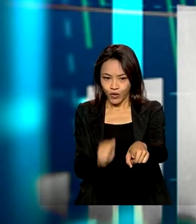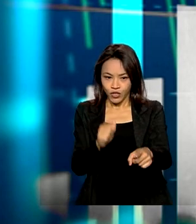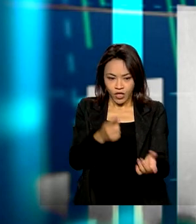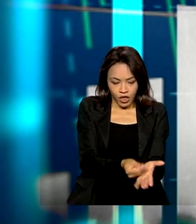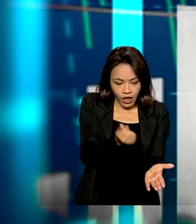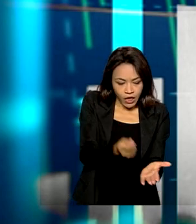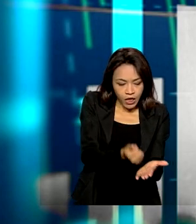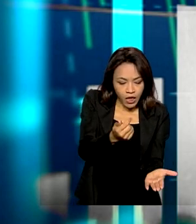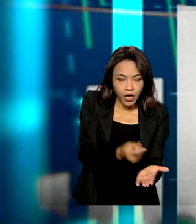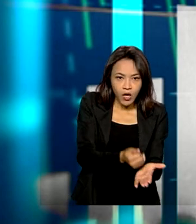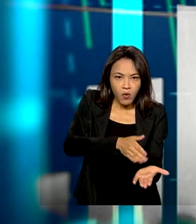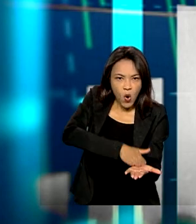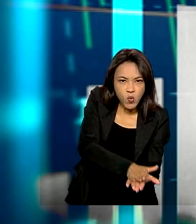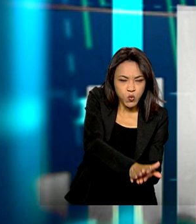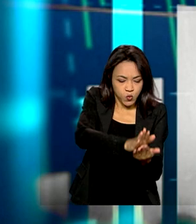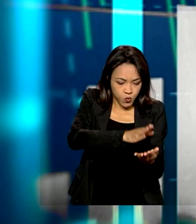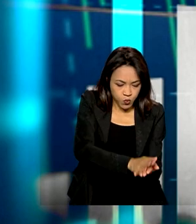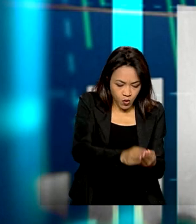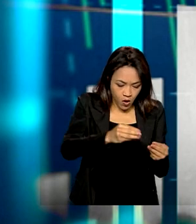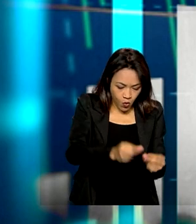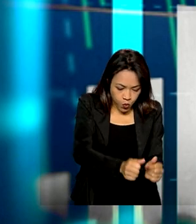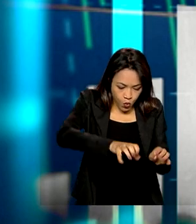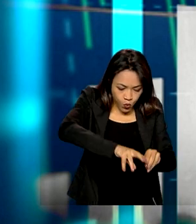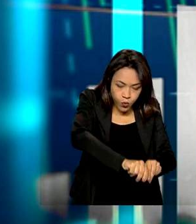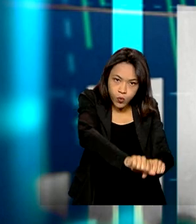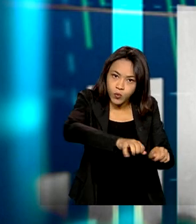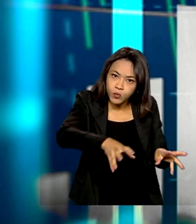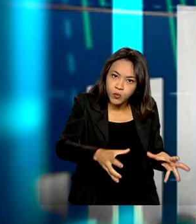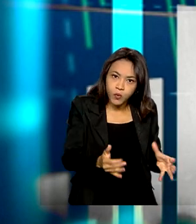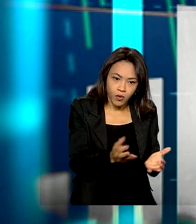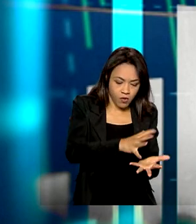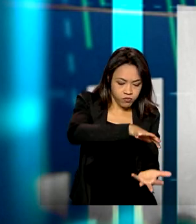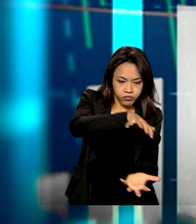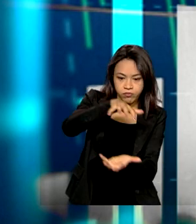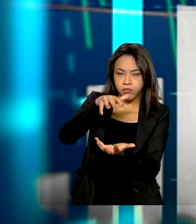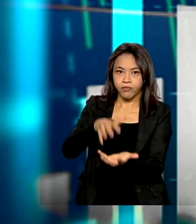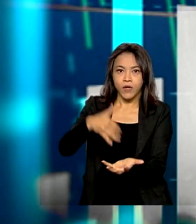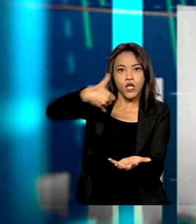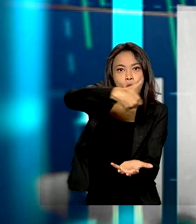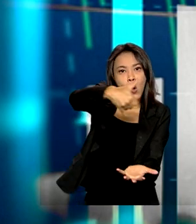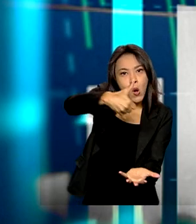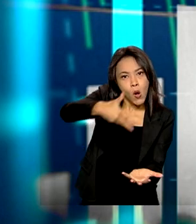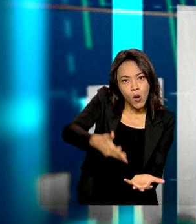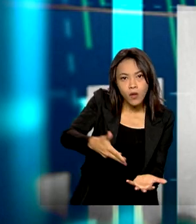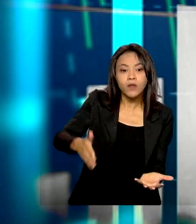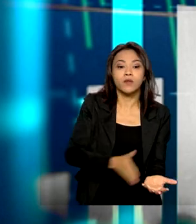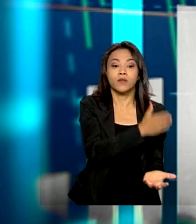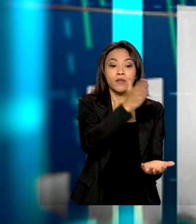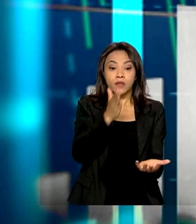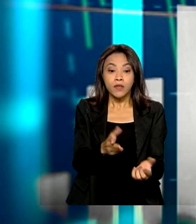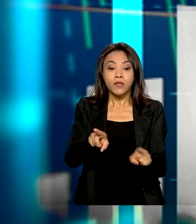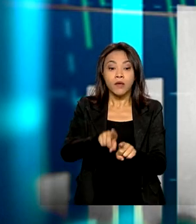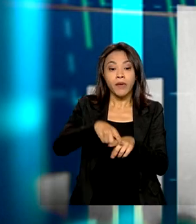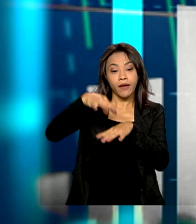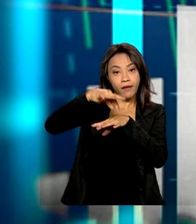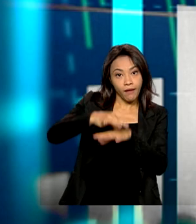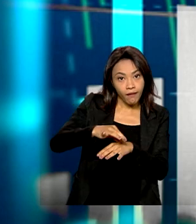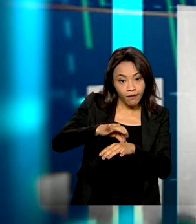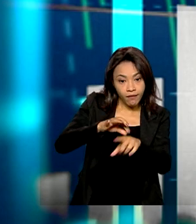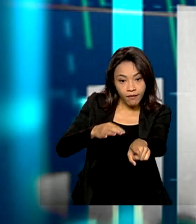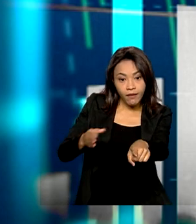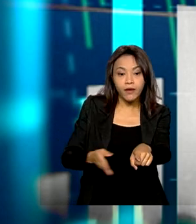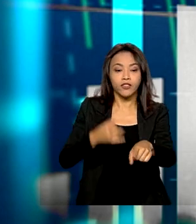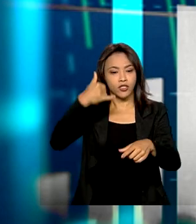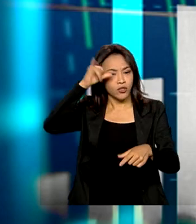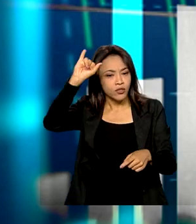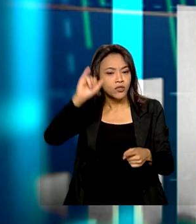quanto a soja triturada, né? A soja já transformada em óleo de soja, como também temos as carnes, carne